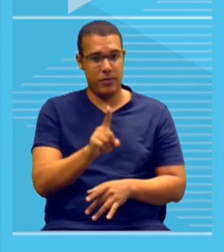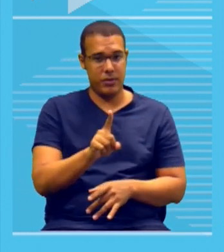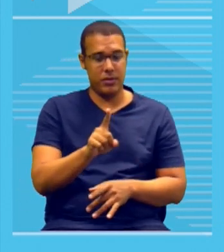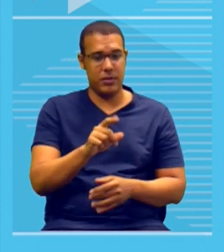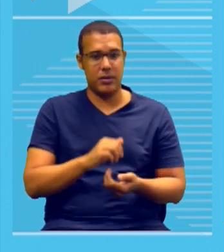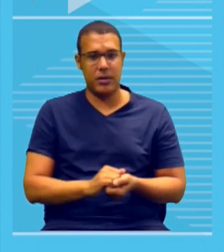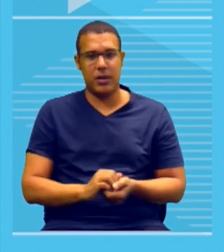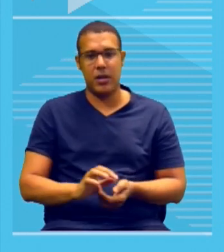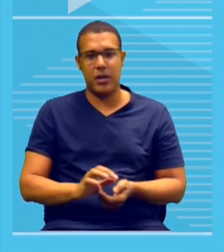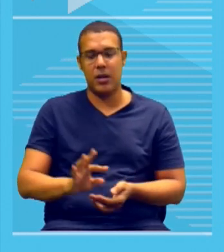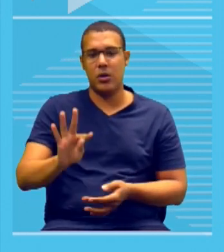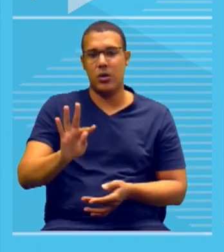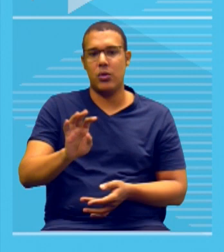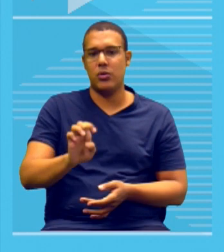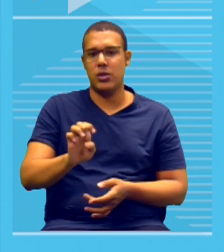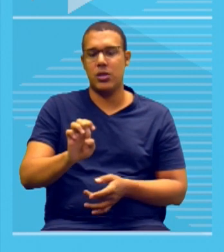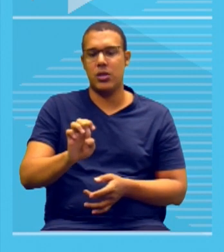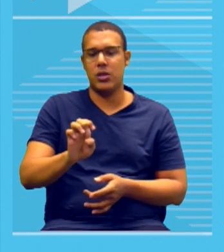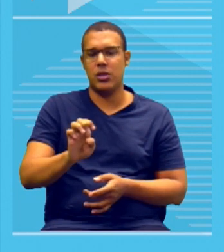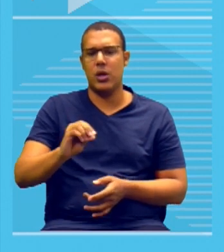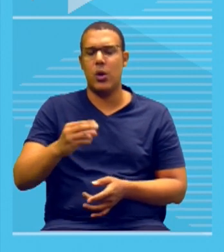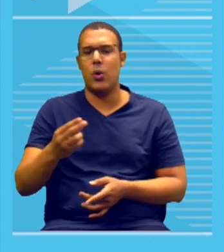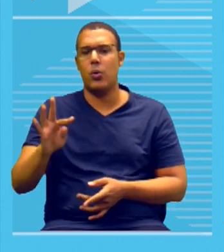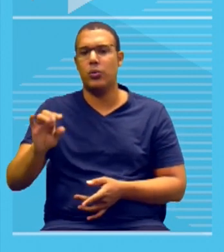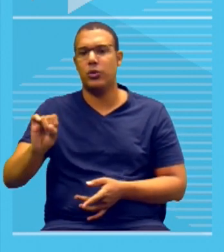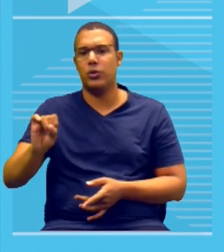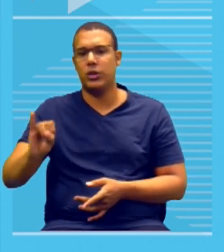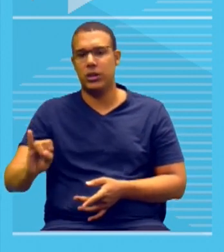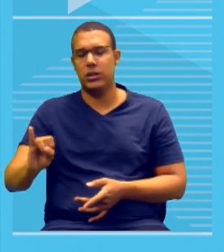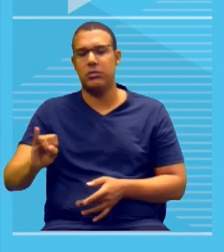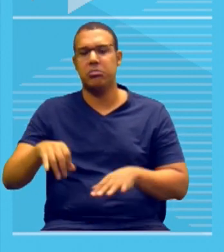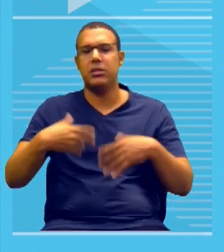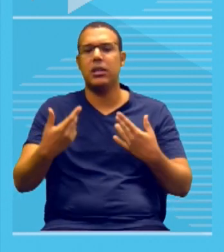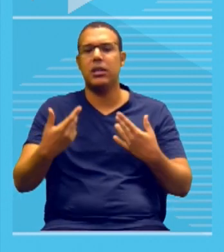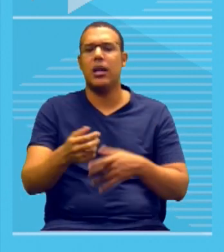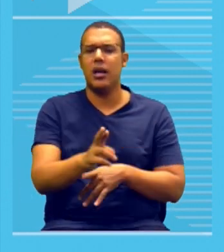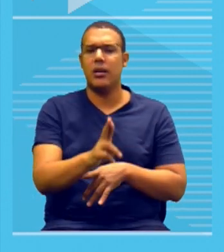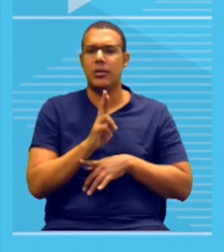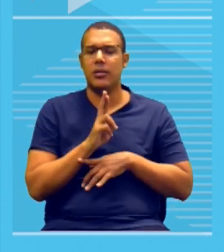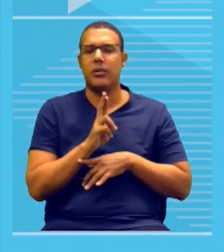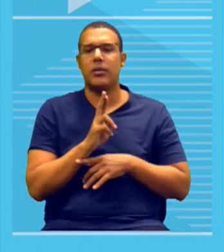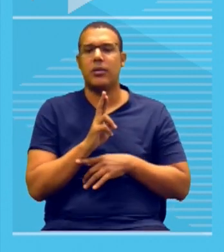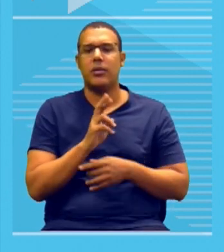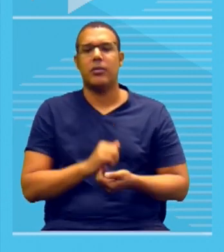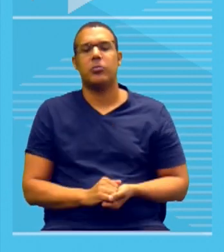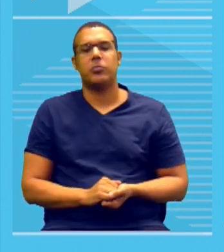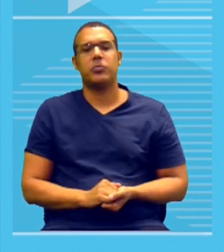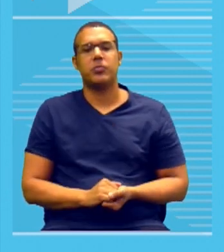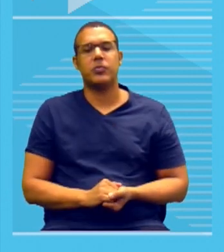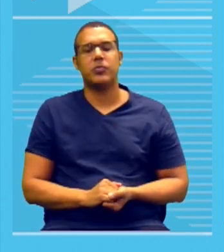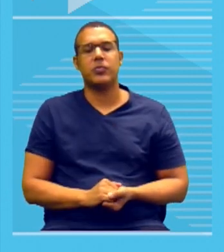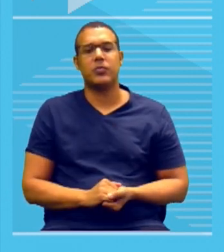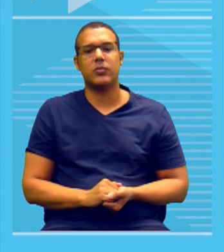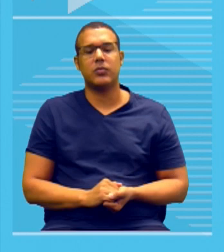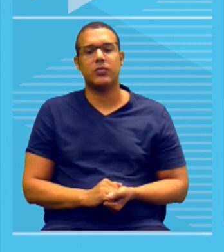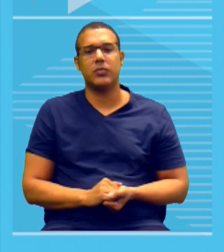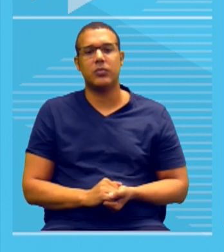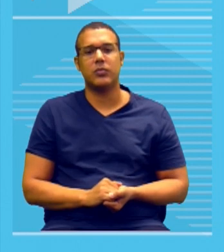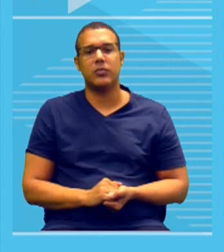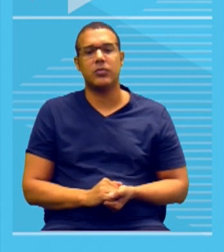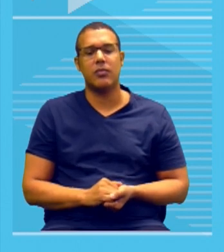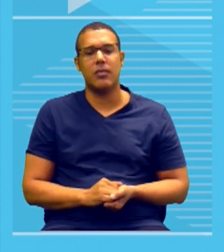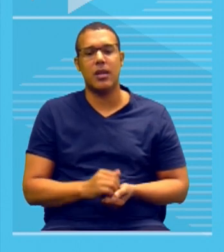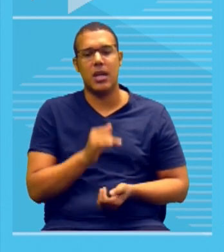o tico a letra e ou tipo com a letra i Você pode me dar a resposta aí novo Santo Antônio eu